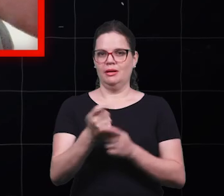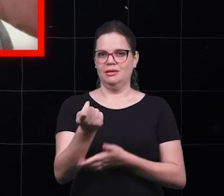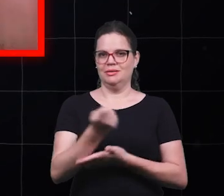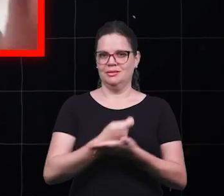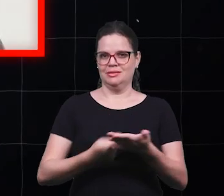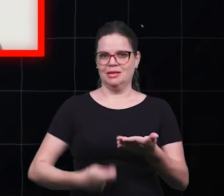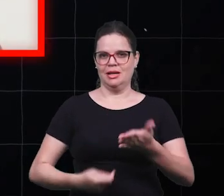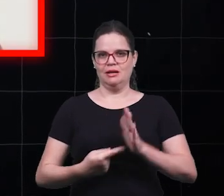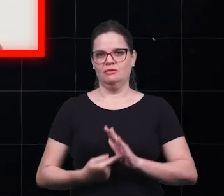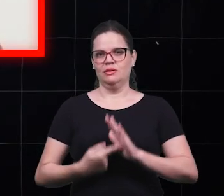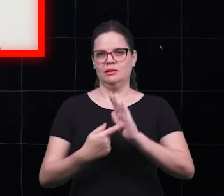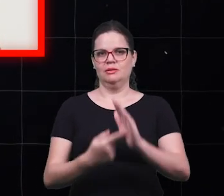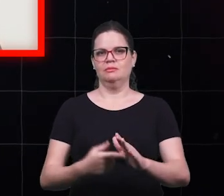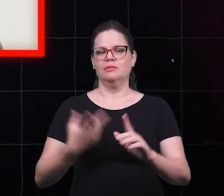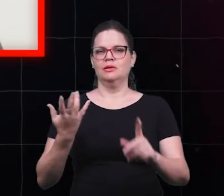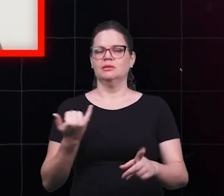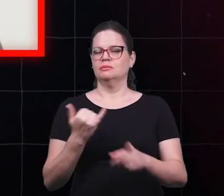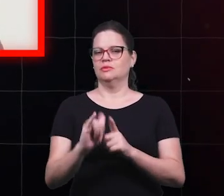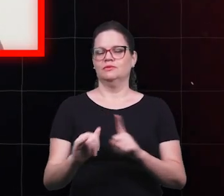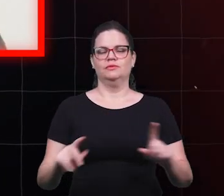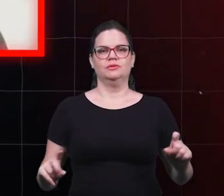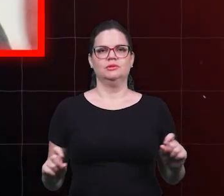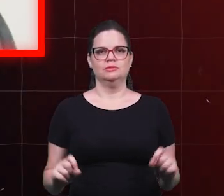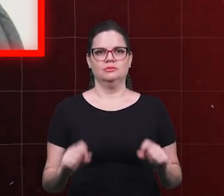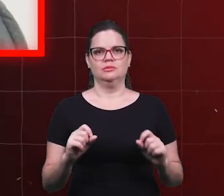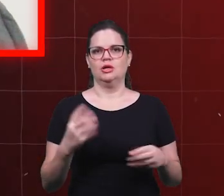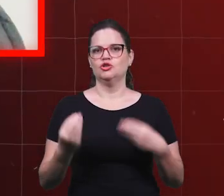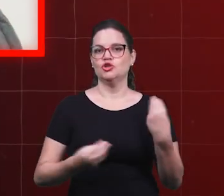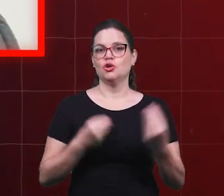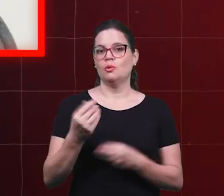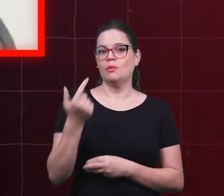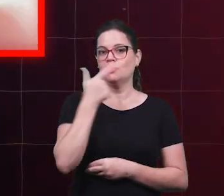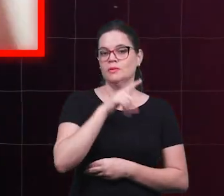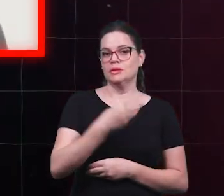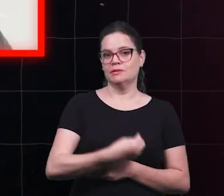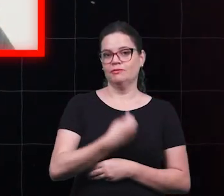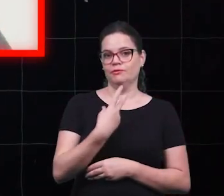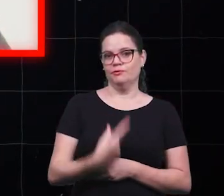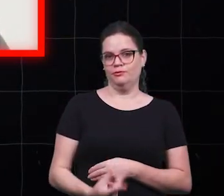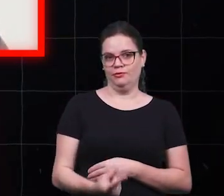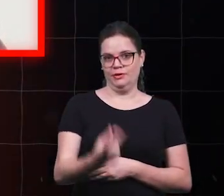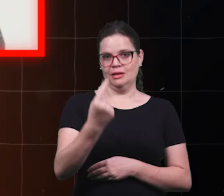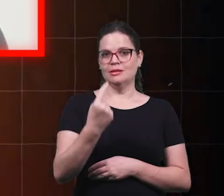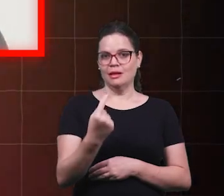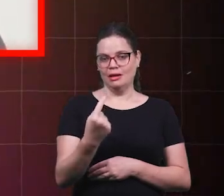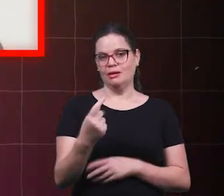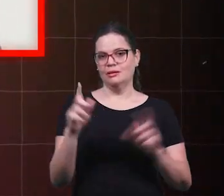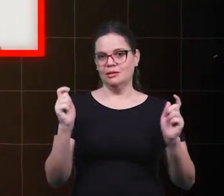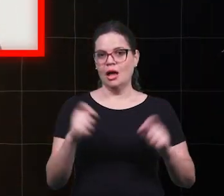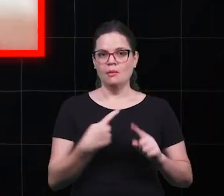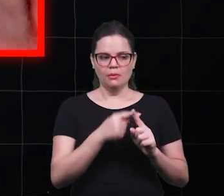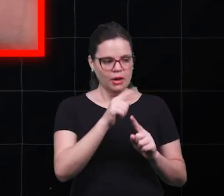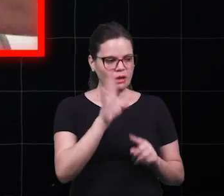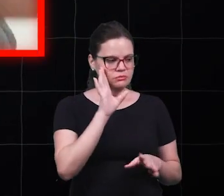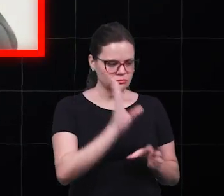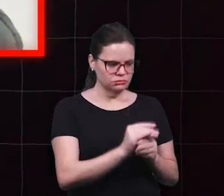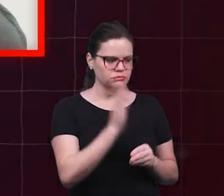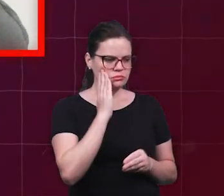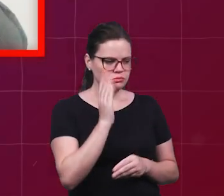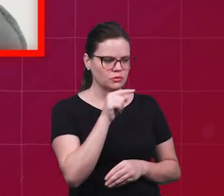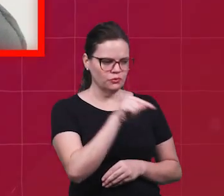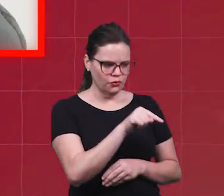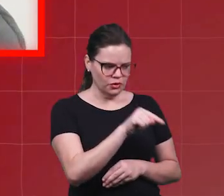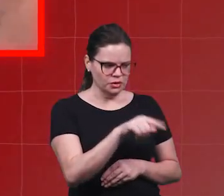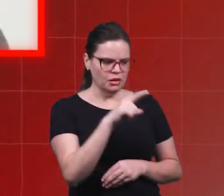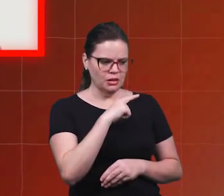conteúdo profético do que é a saída para a vida do homem, né? O contraponto, que é: mas a graça